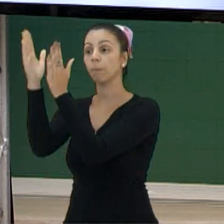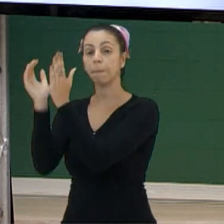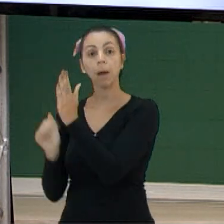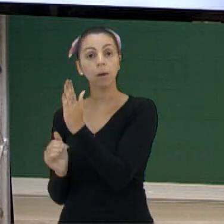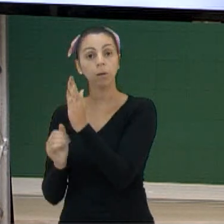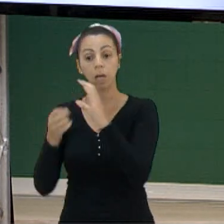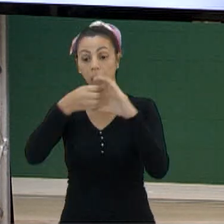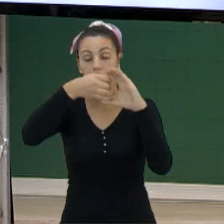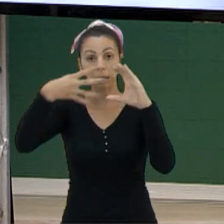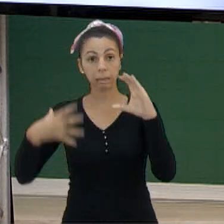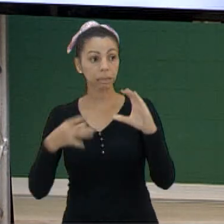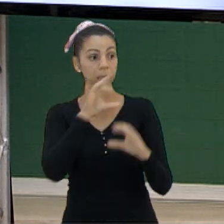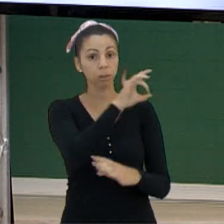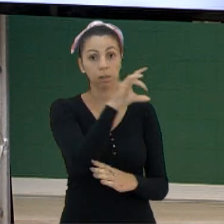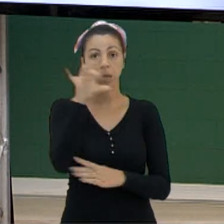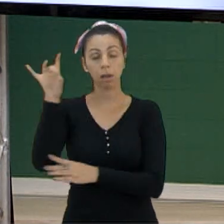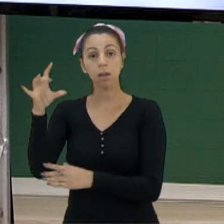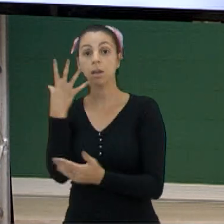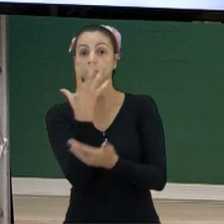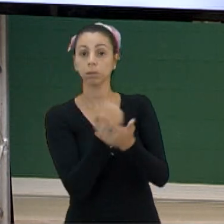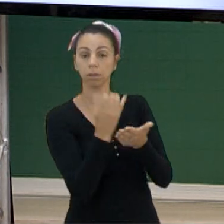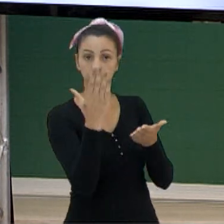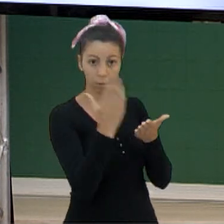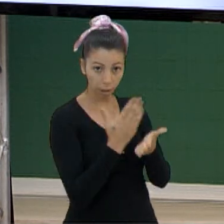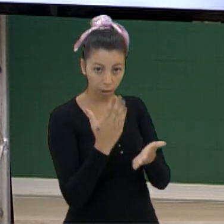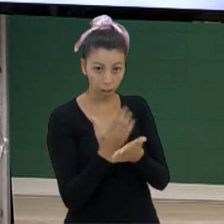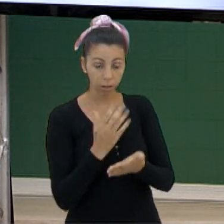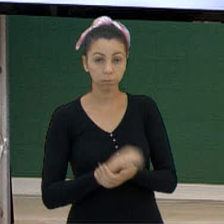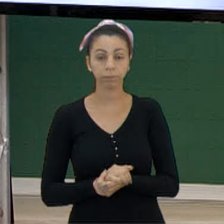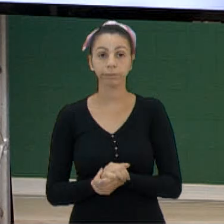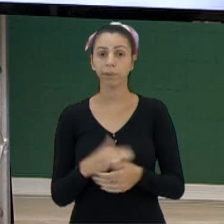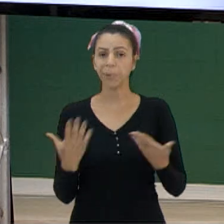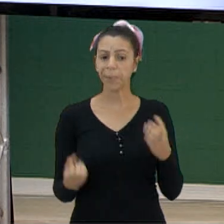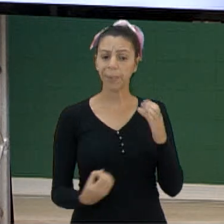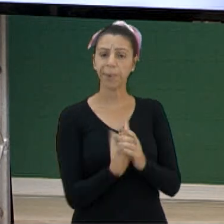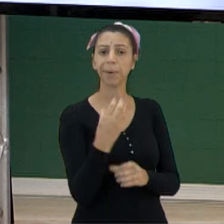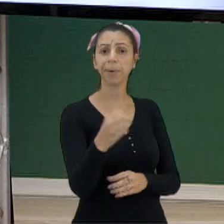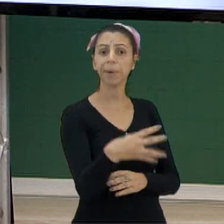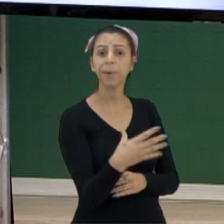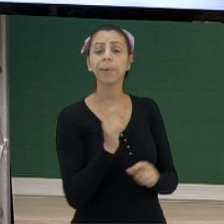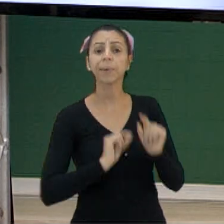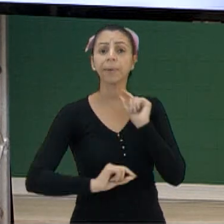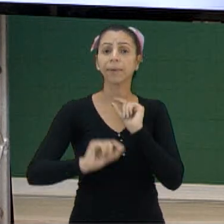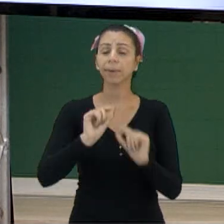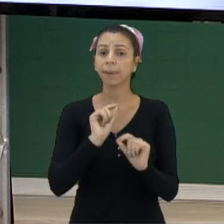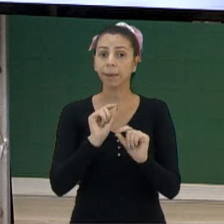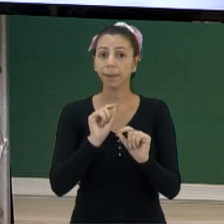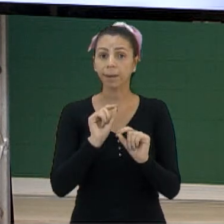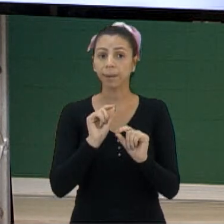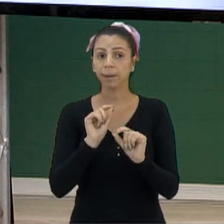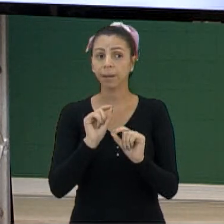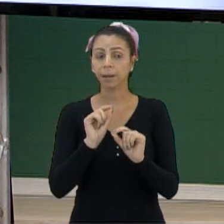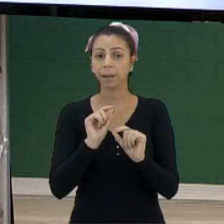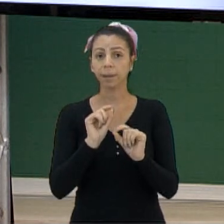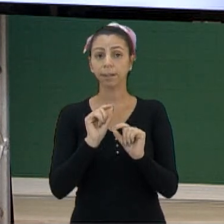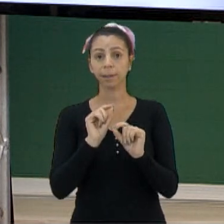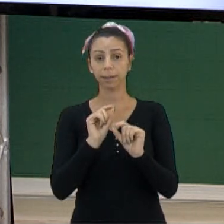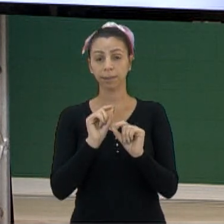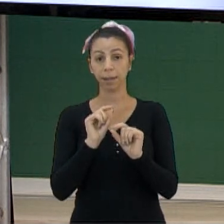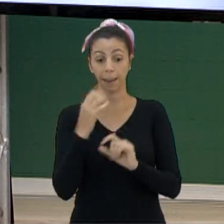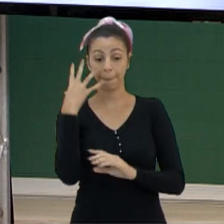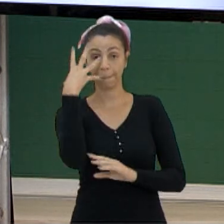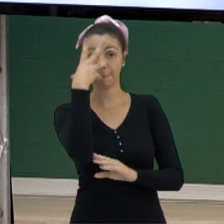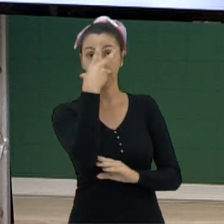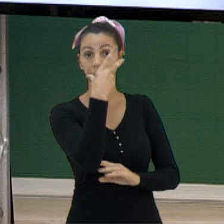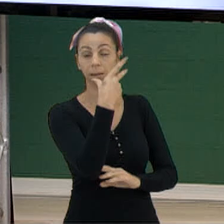obras e anotando em seu caderno. Pessoal, Renascimento e Barroco. Renascimento, ideal de